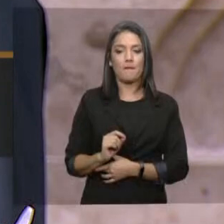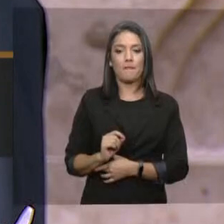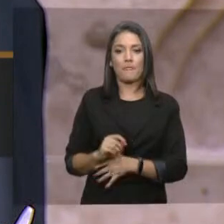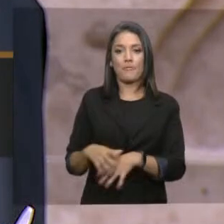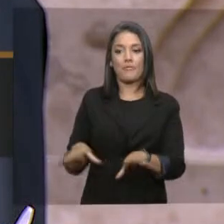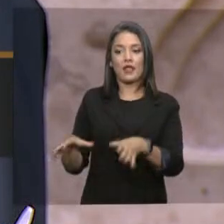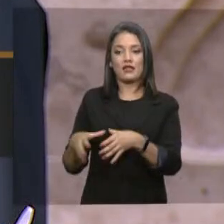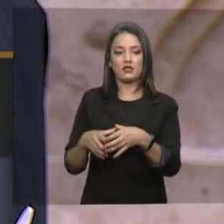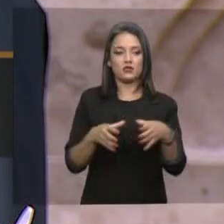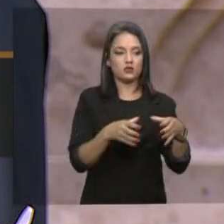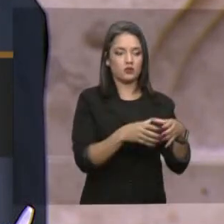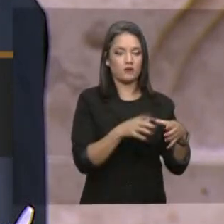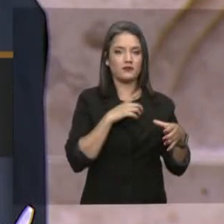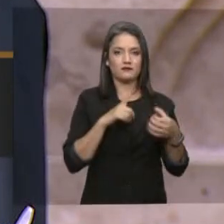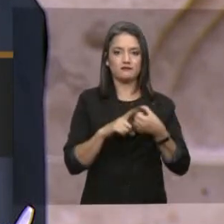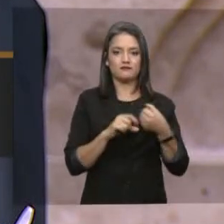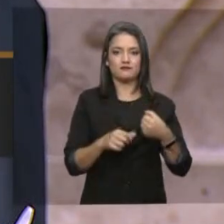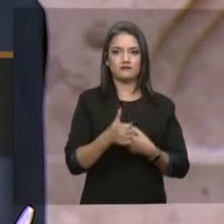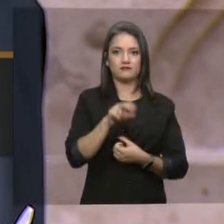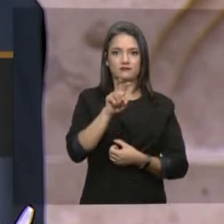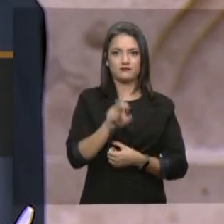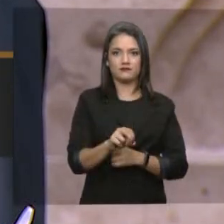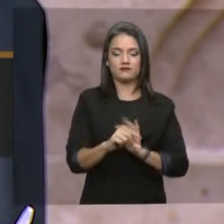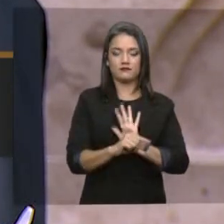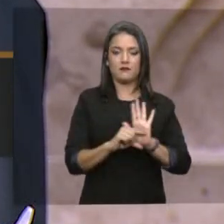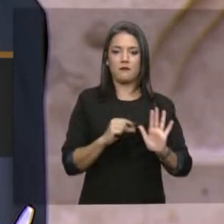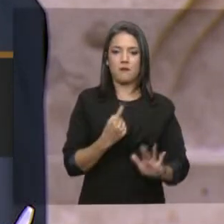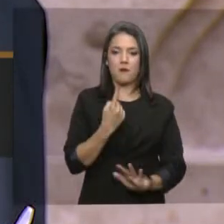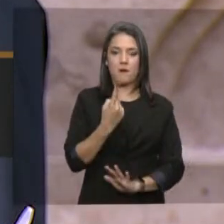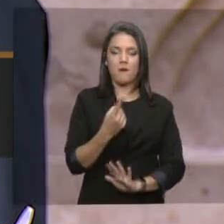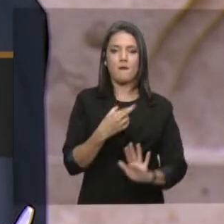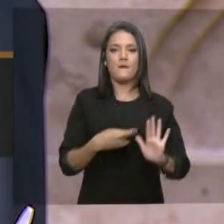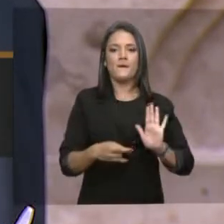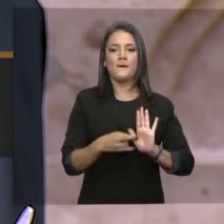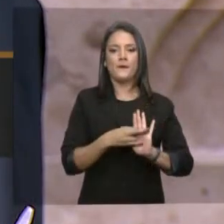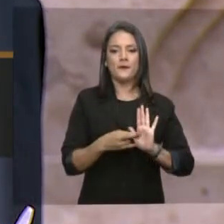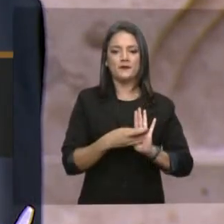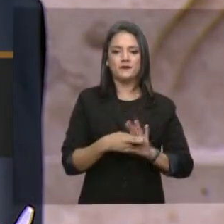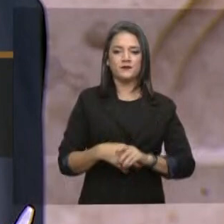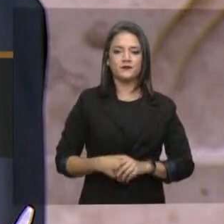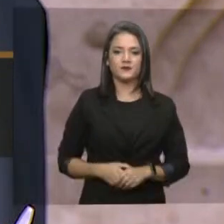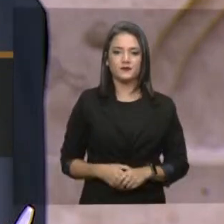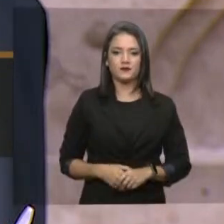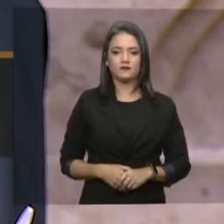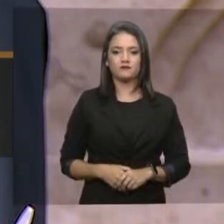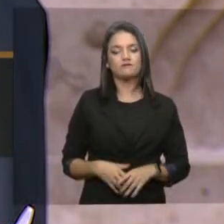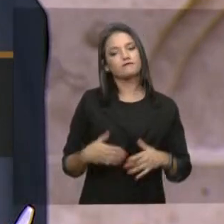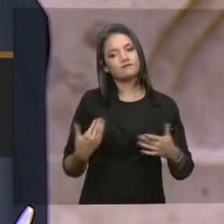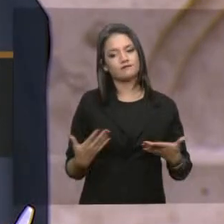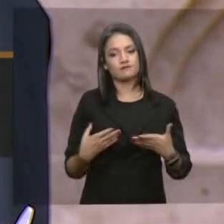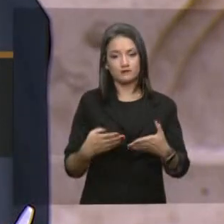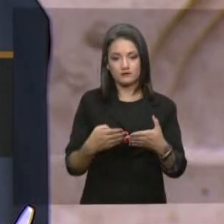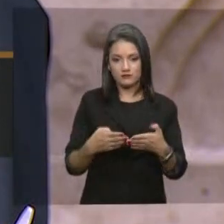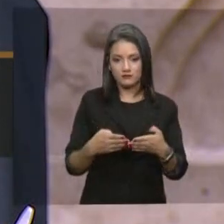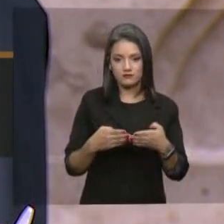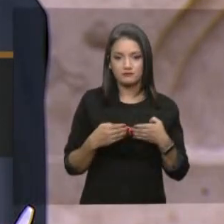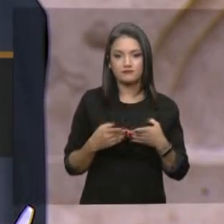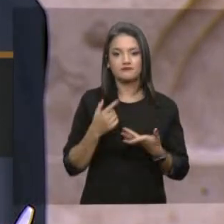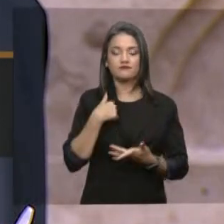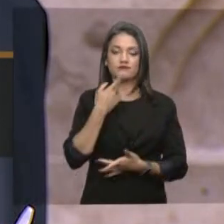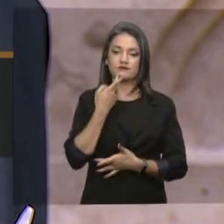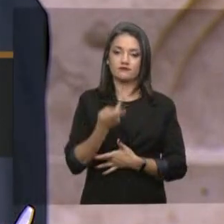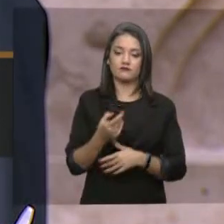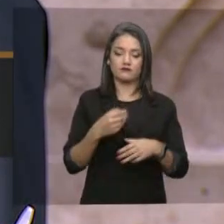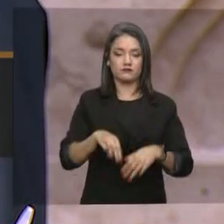turmas, estabelece o artigo 150, parágrafo 1º do Regimento Interno. Assim, peço vênia para registrar